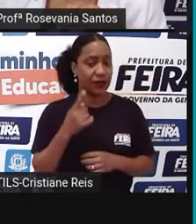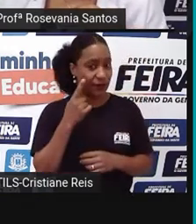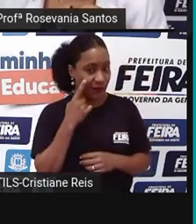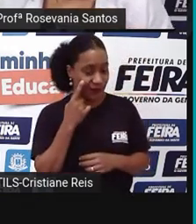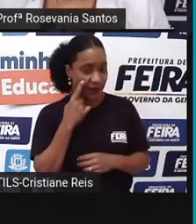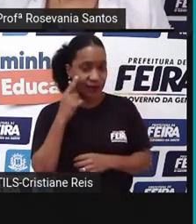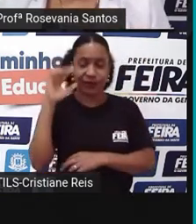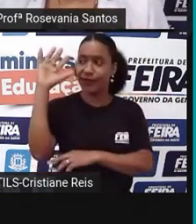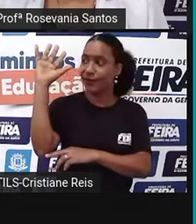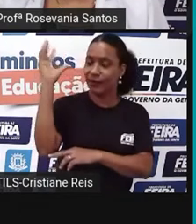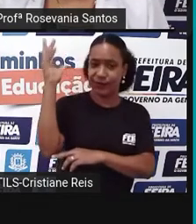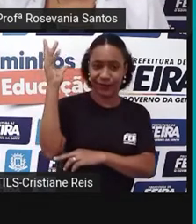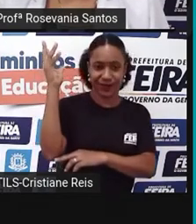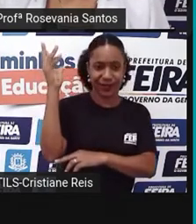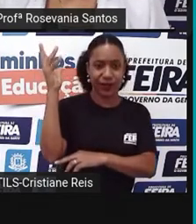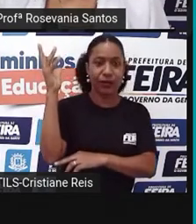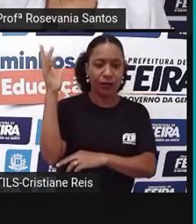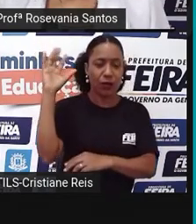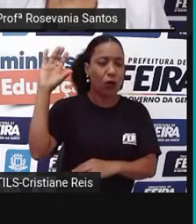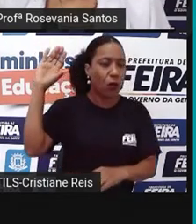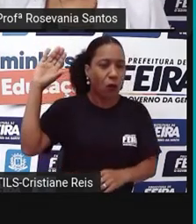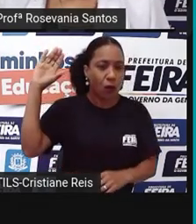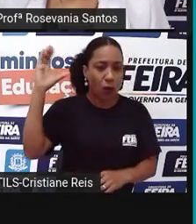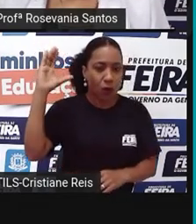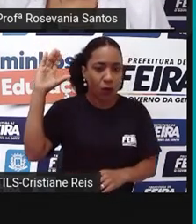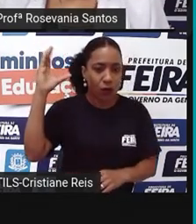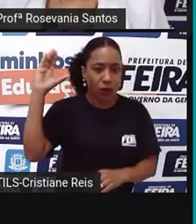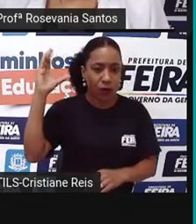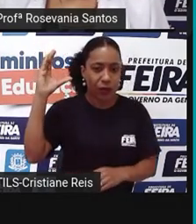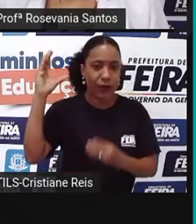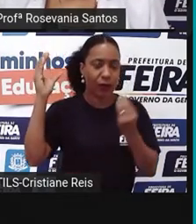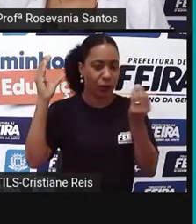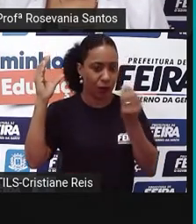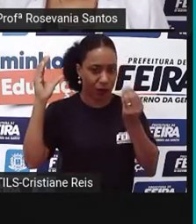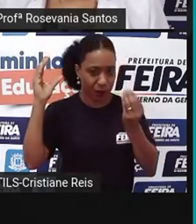né, climas, bora dizer assim, quase todos, né,